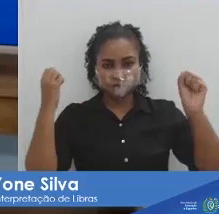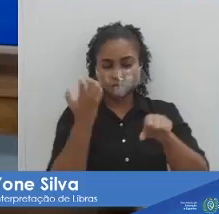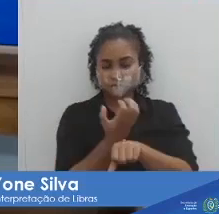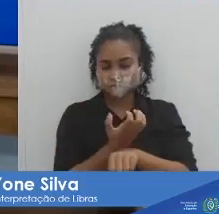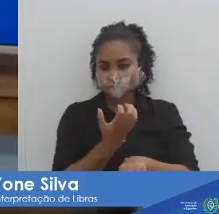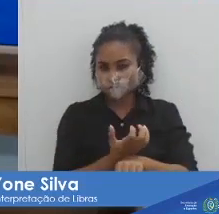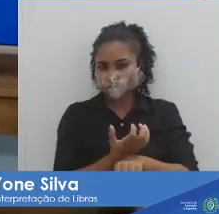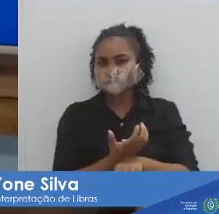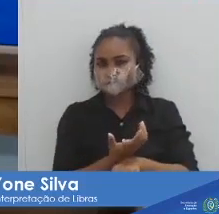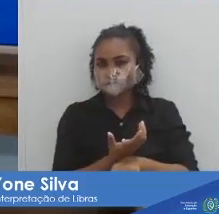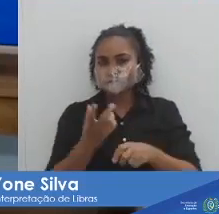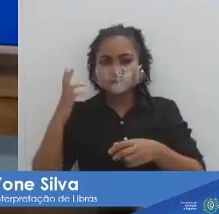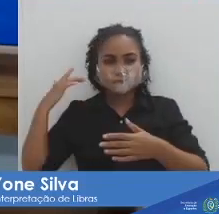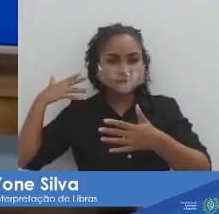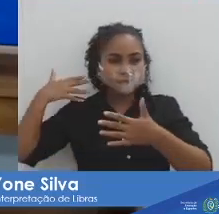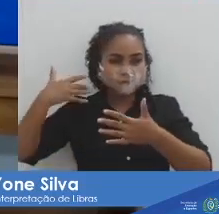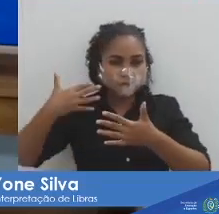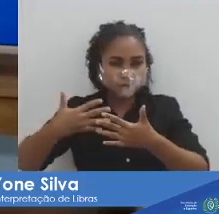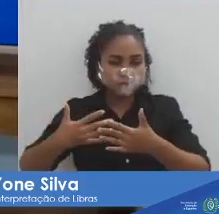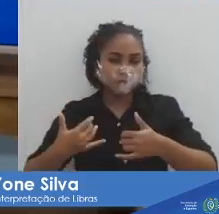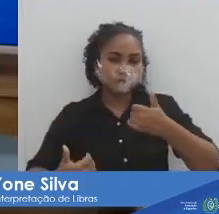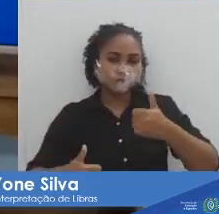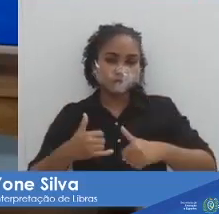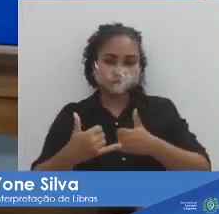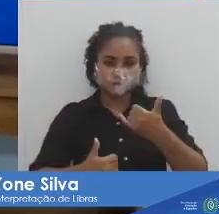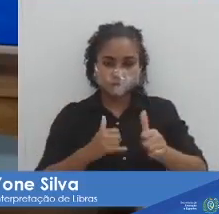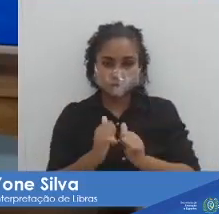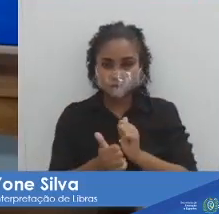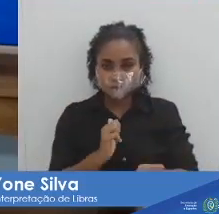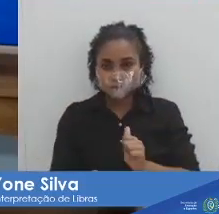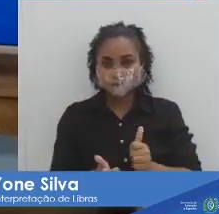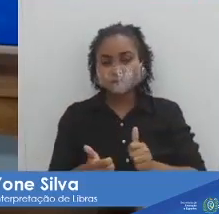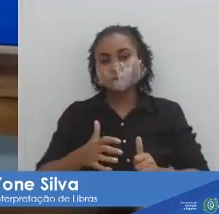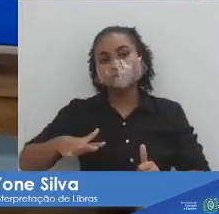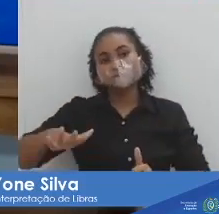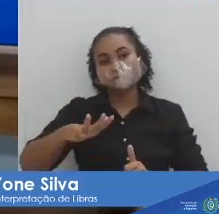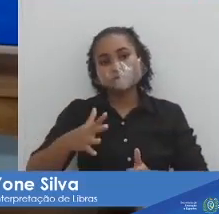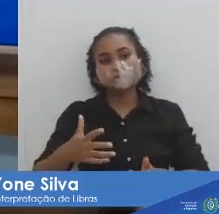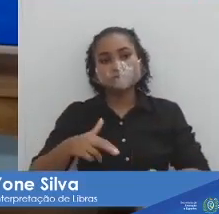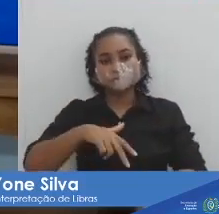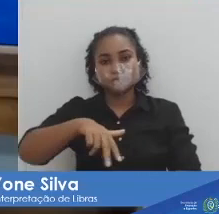tema A História dos Jogos Populares de Salão e Esportivos.